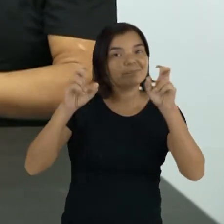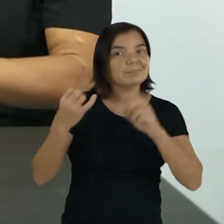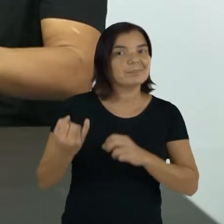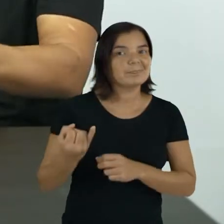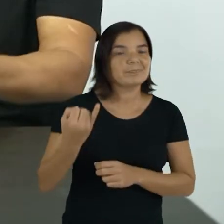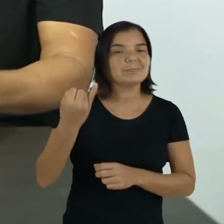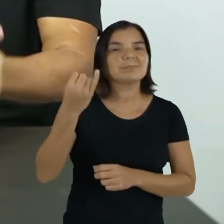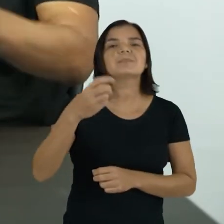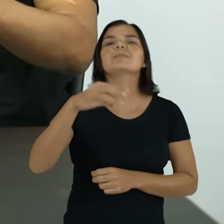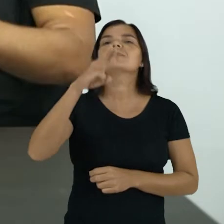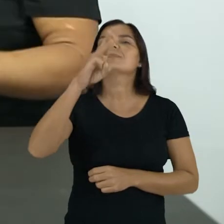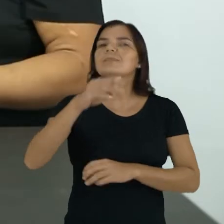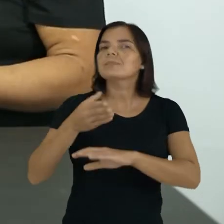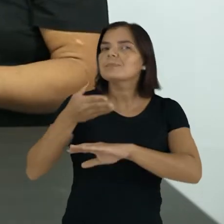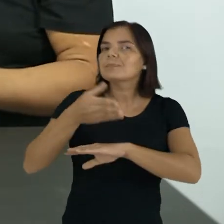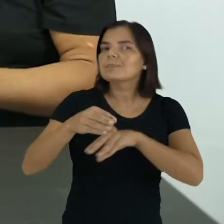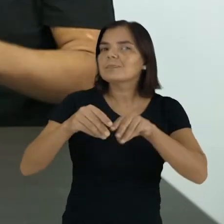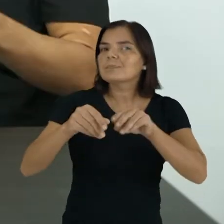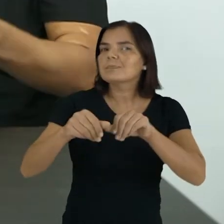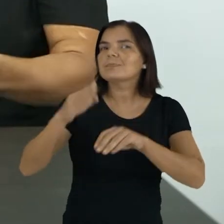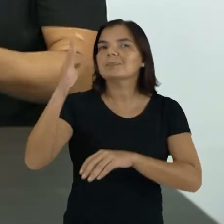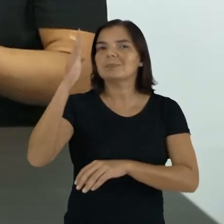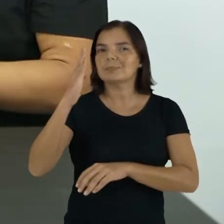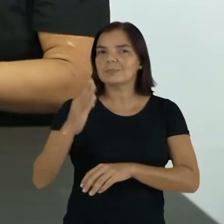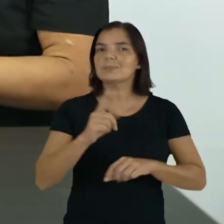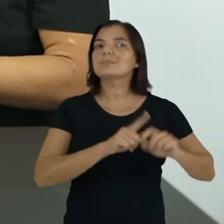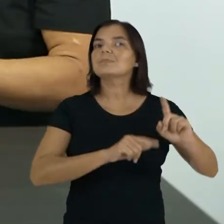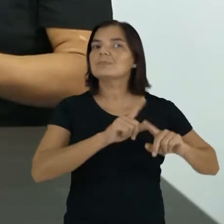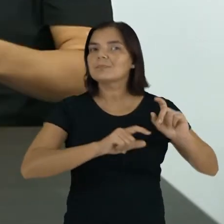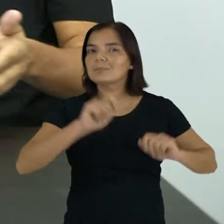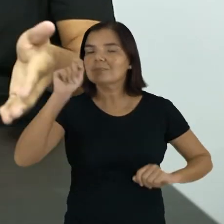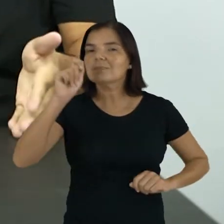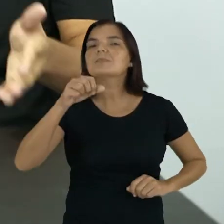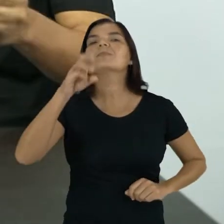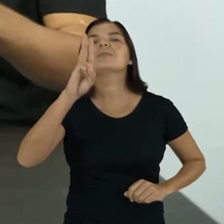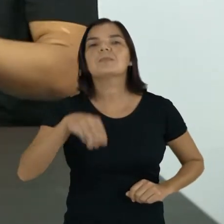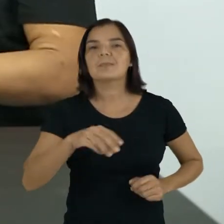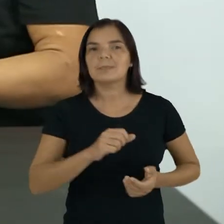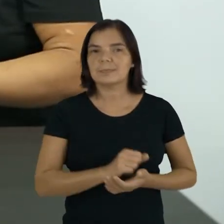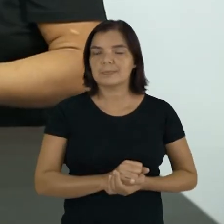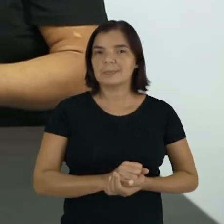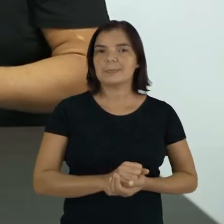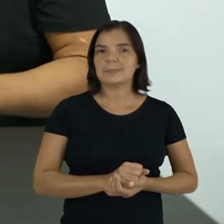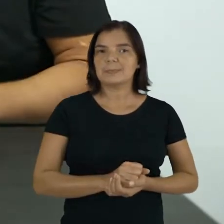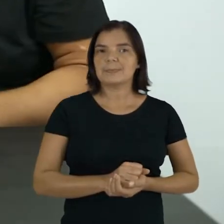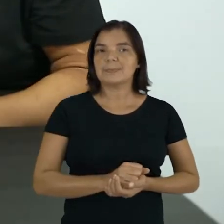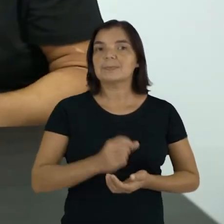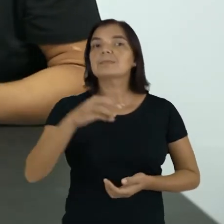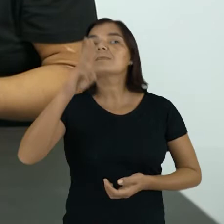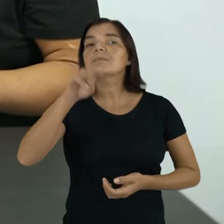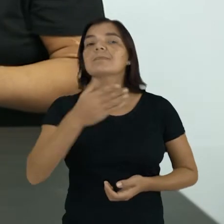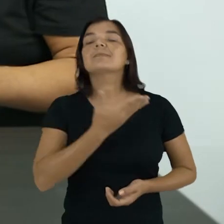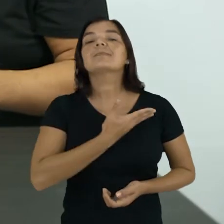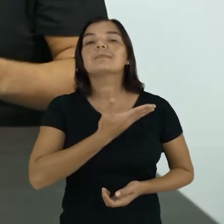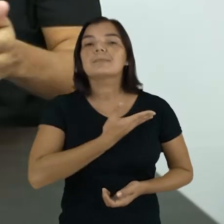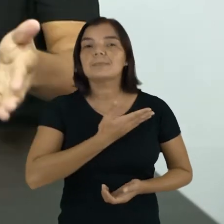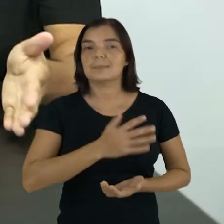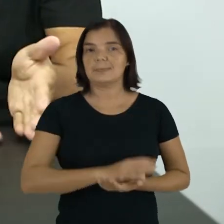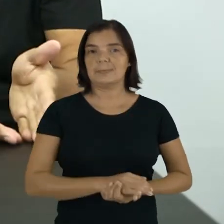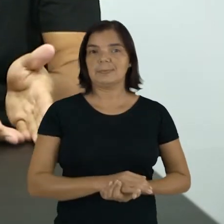importante. Quem ocupava o território brasileiro, o território do Acre? Quem? Quem ocupava? Quem, meus amigos,